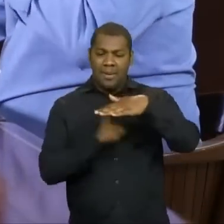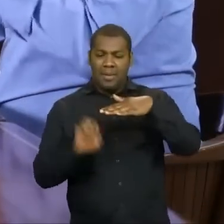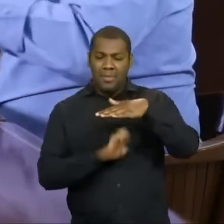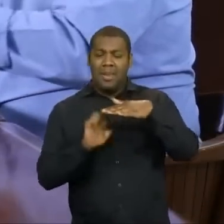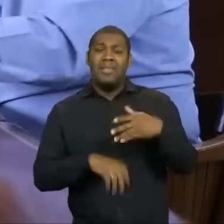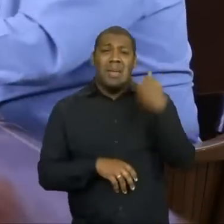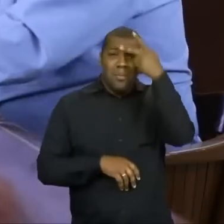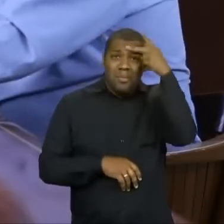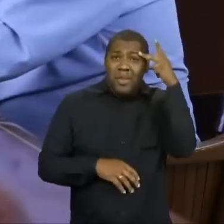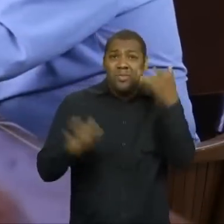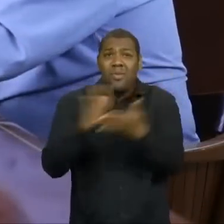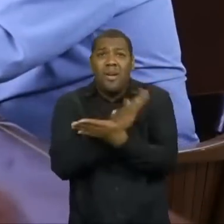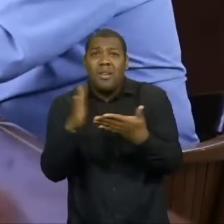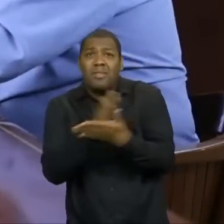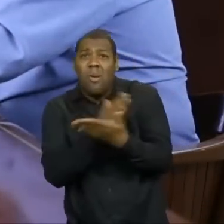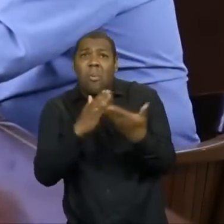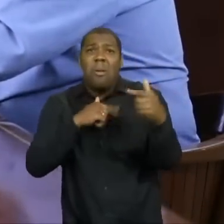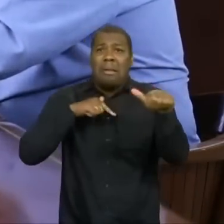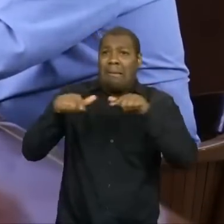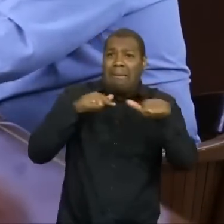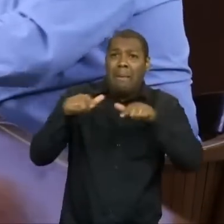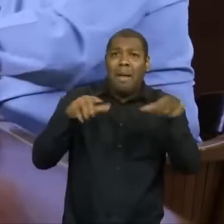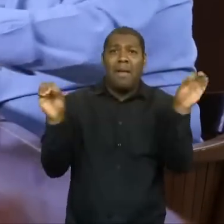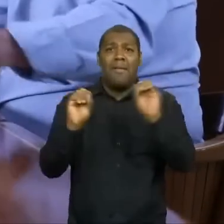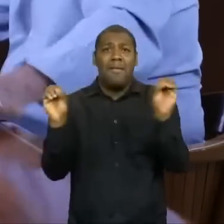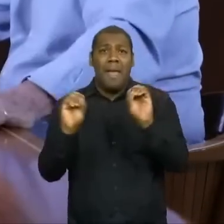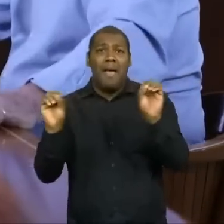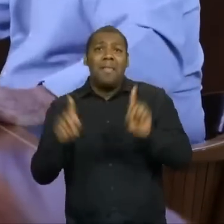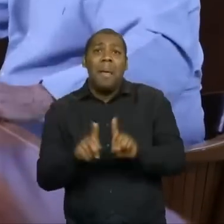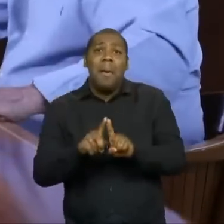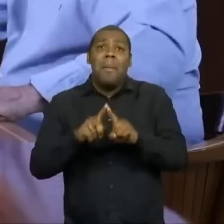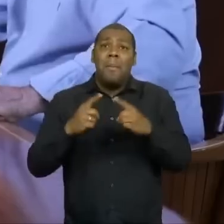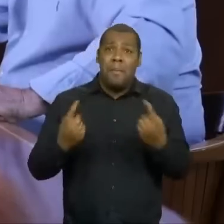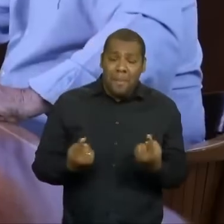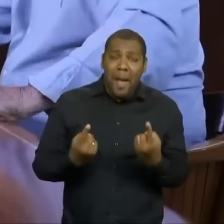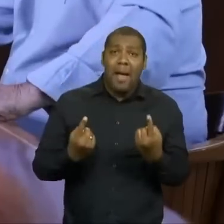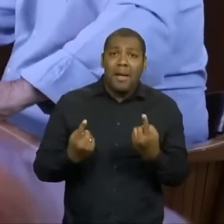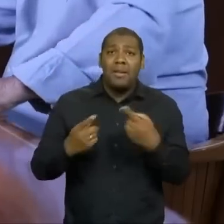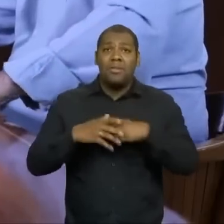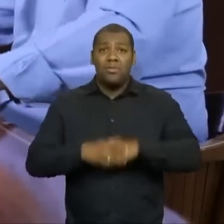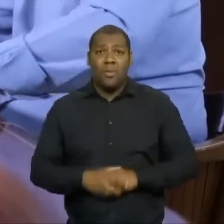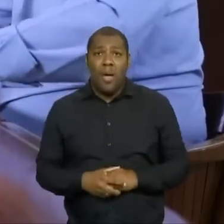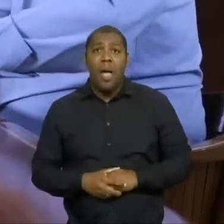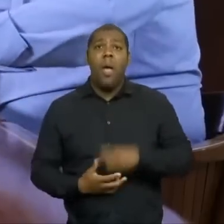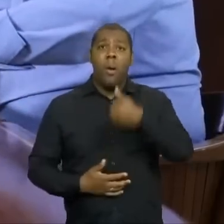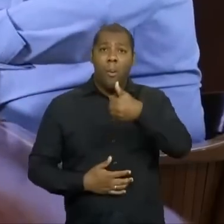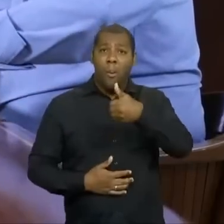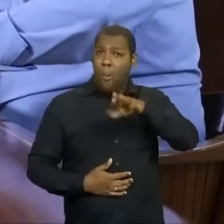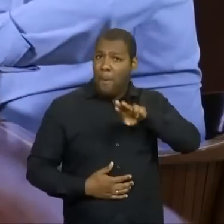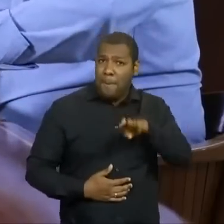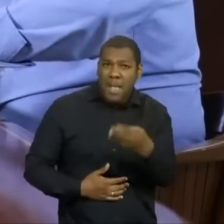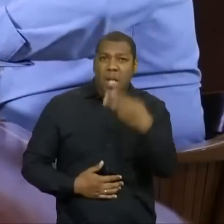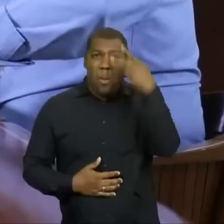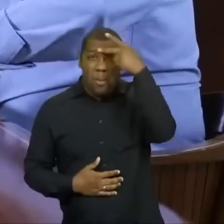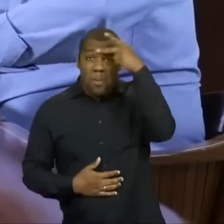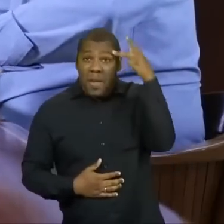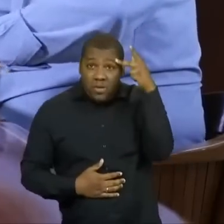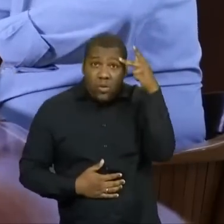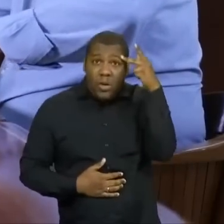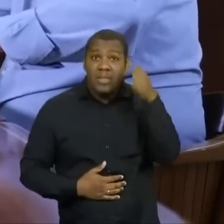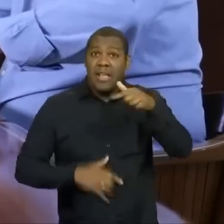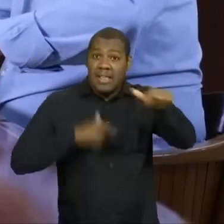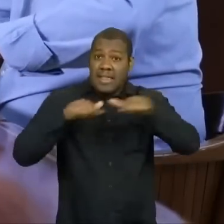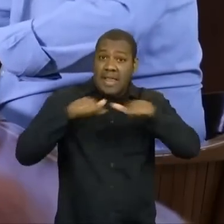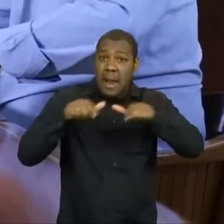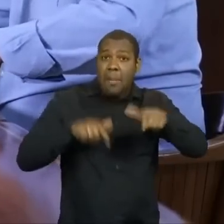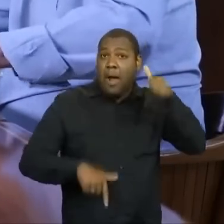também é outra boa notícia, né? Caiu 0,8%, também 8%, 1 milhão e 400 mil pessoas se empregaram nesse período, nesse último